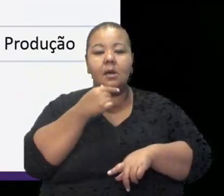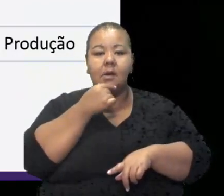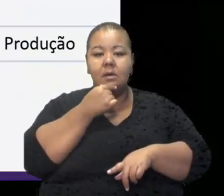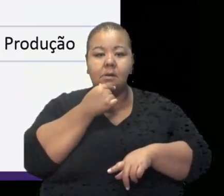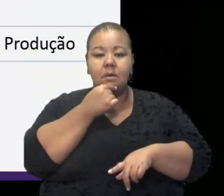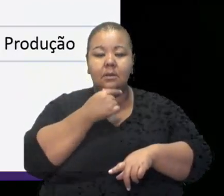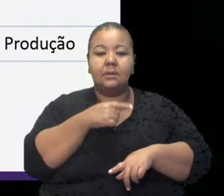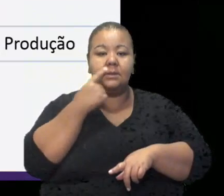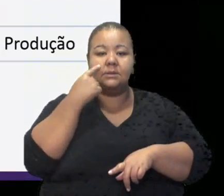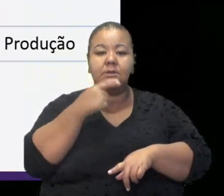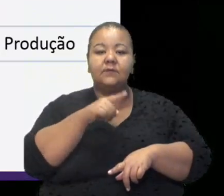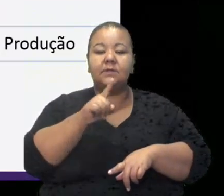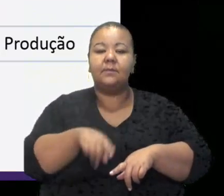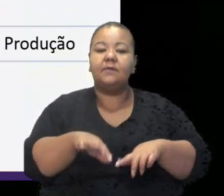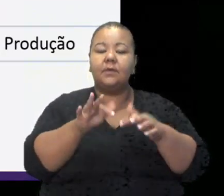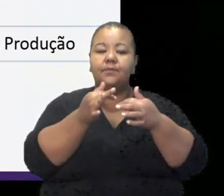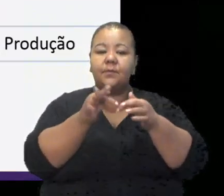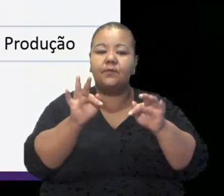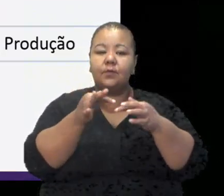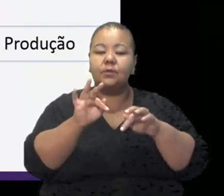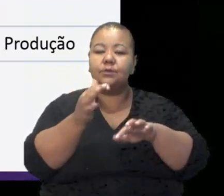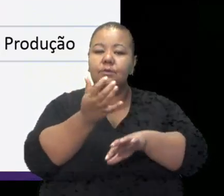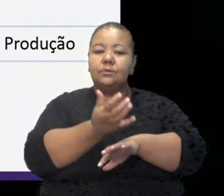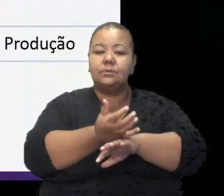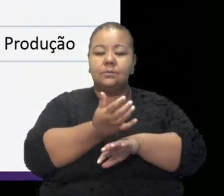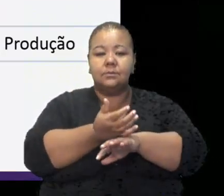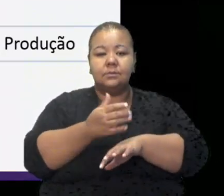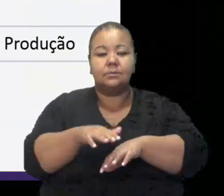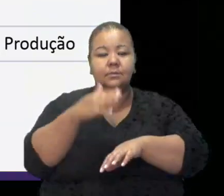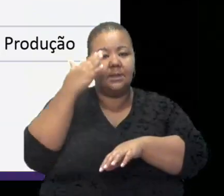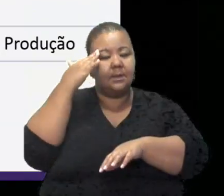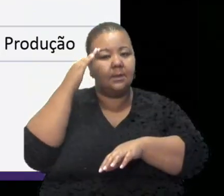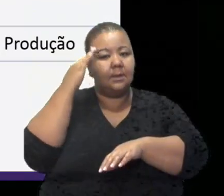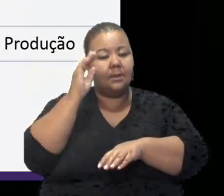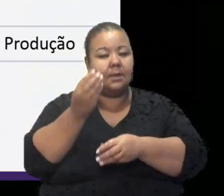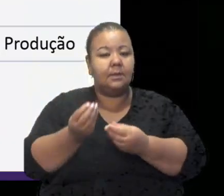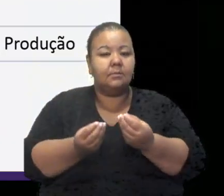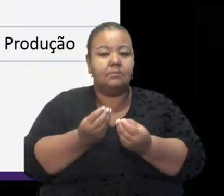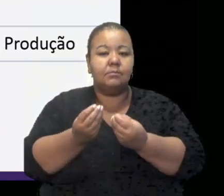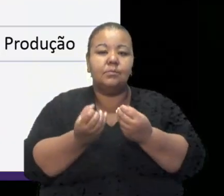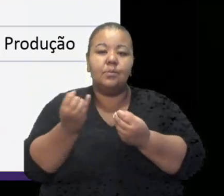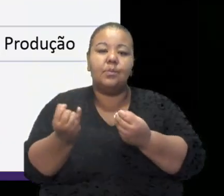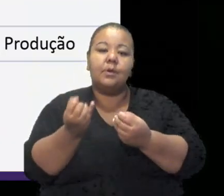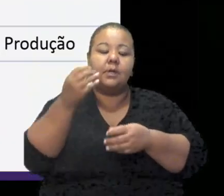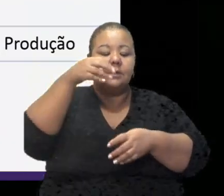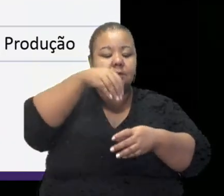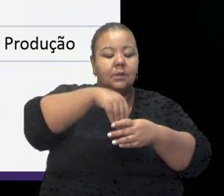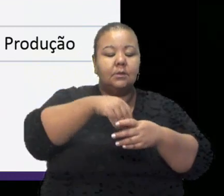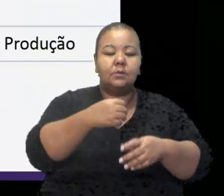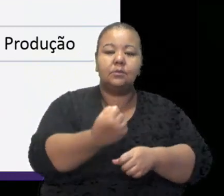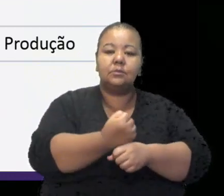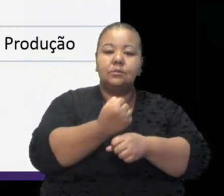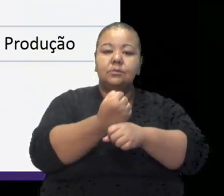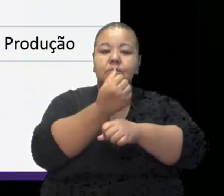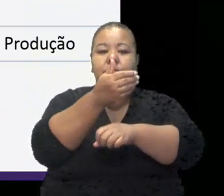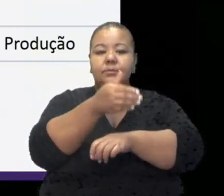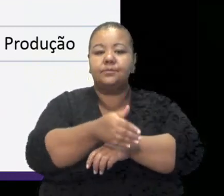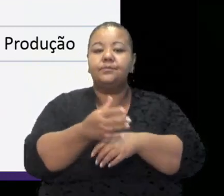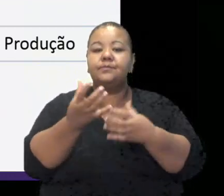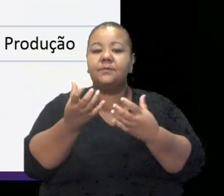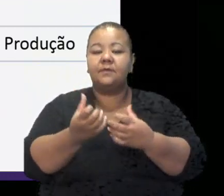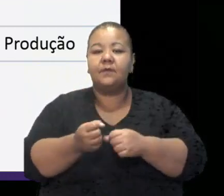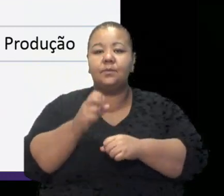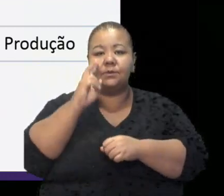de materiais, para entender qual a importância do fluxo de materiais dentro do processo produtivo.